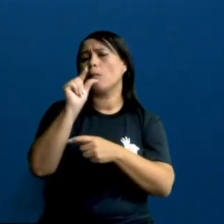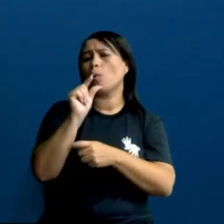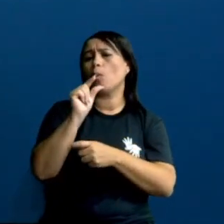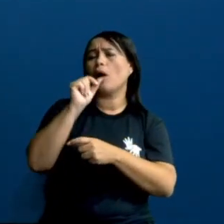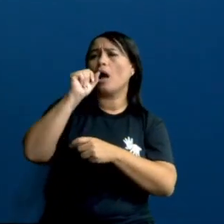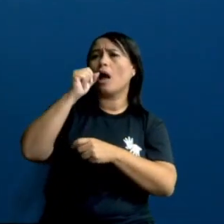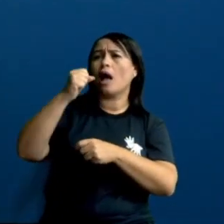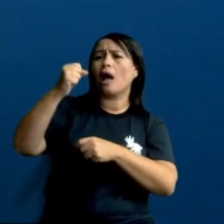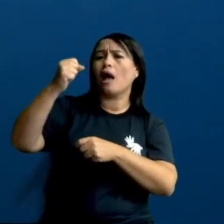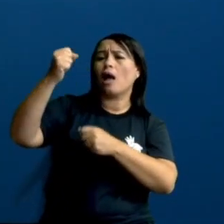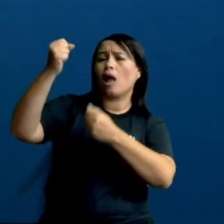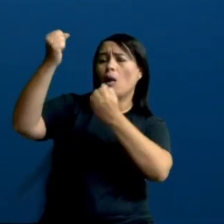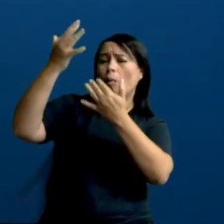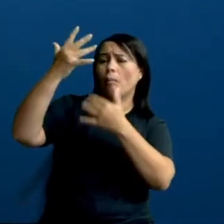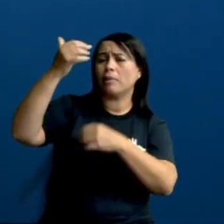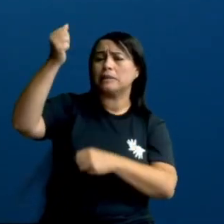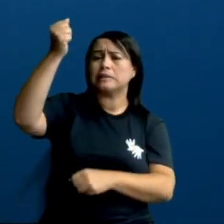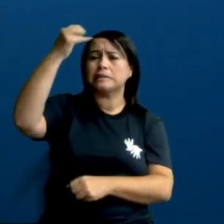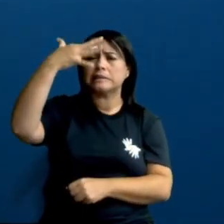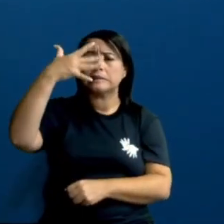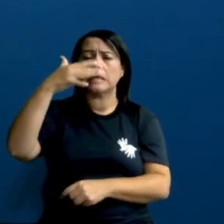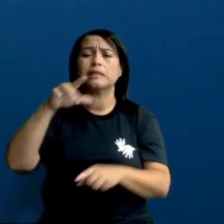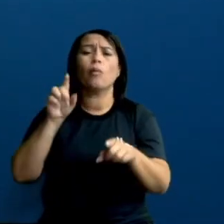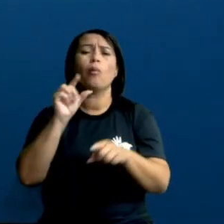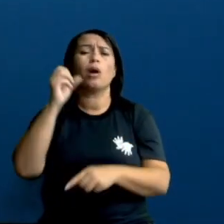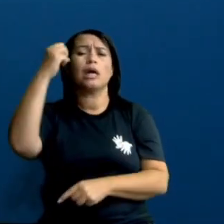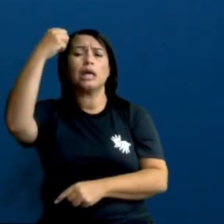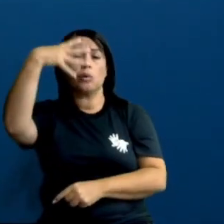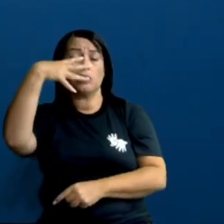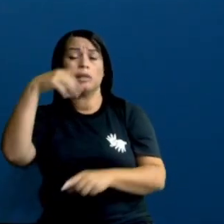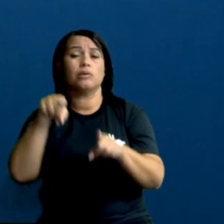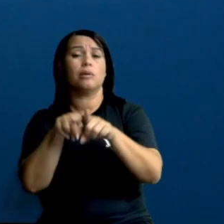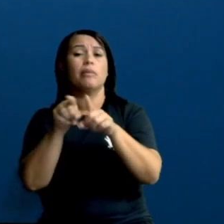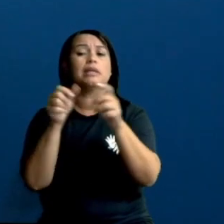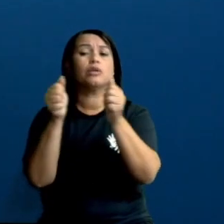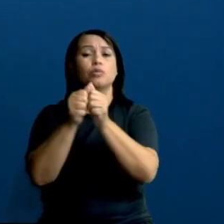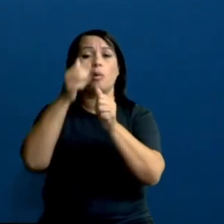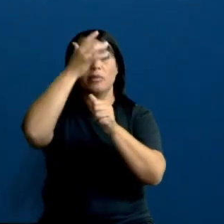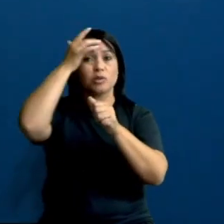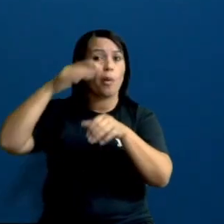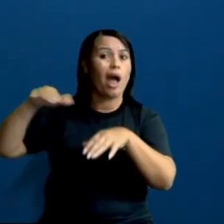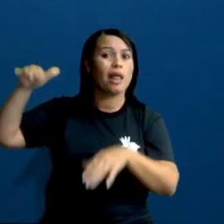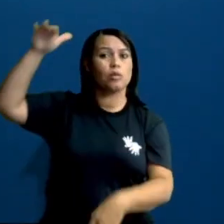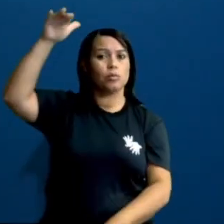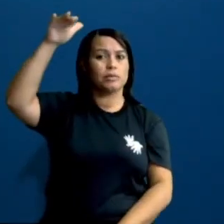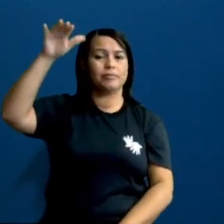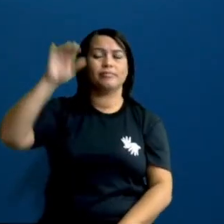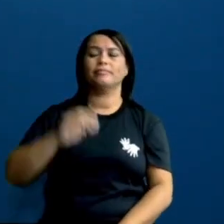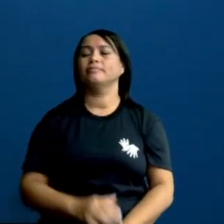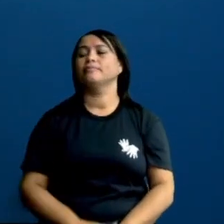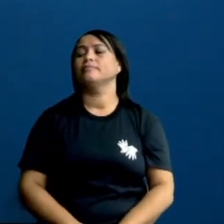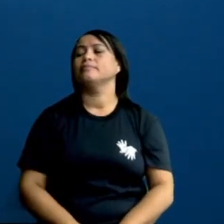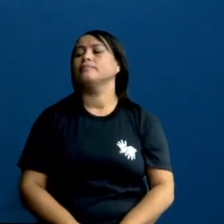iluminado para observar, mas lembre de estar acompanhado de um responsável adulto.